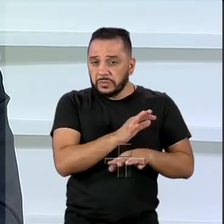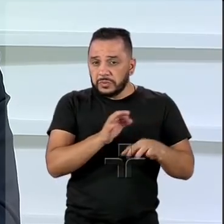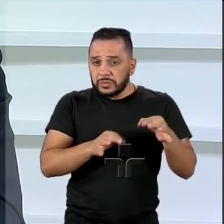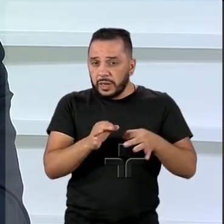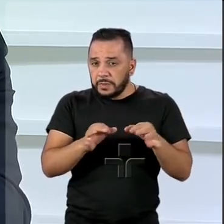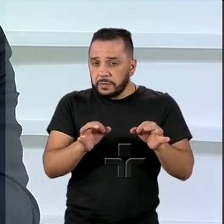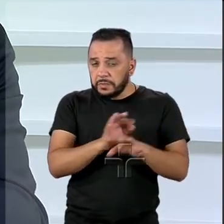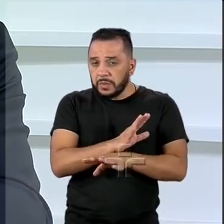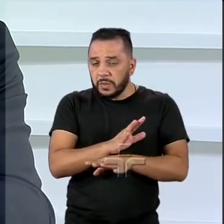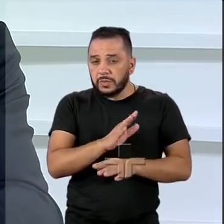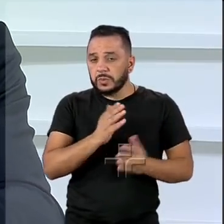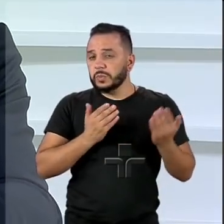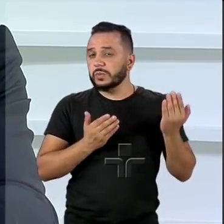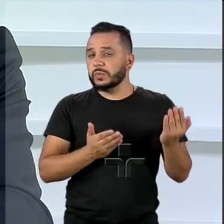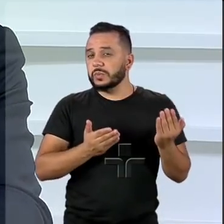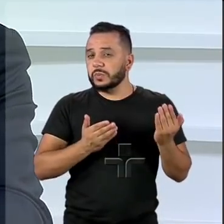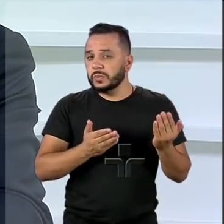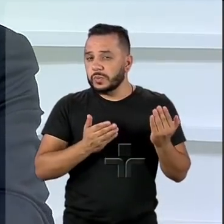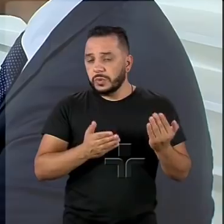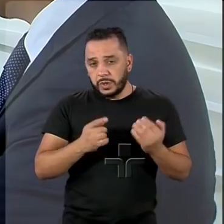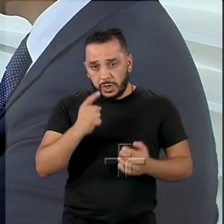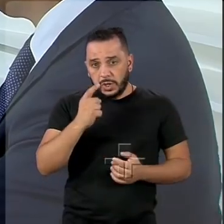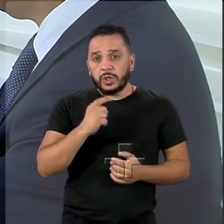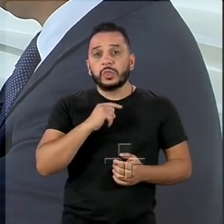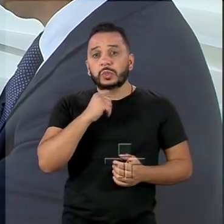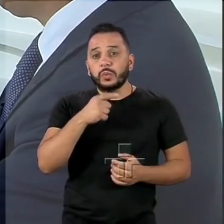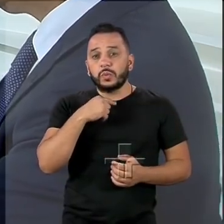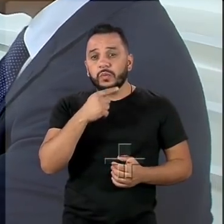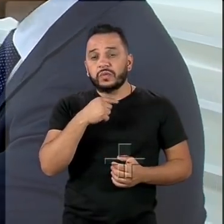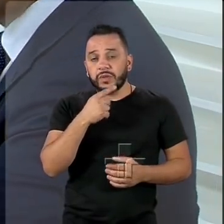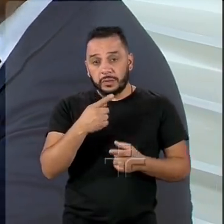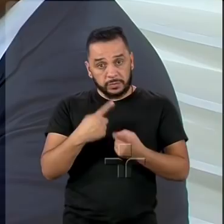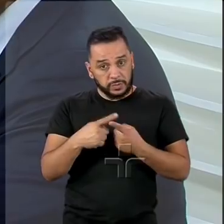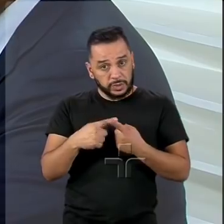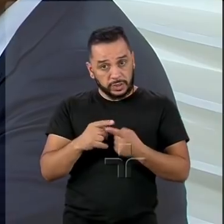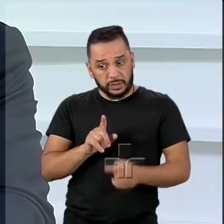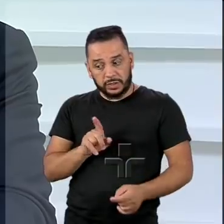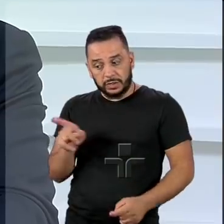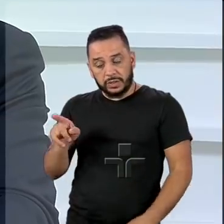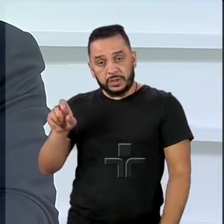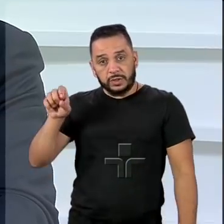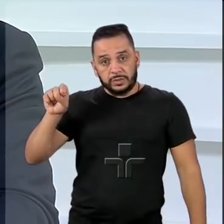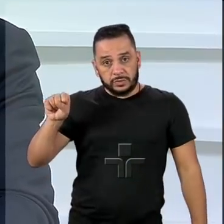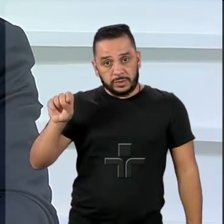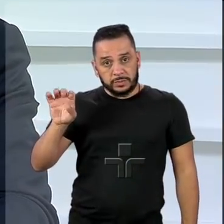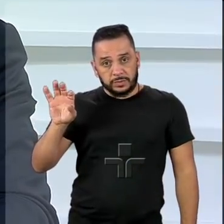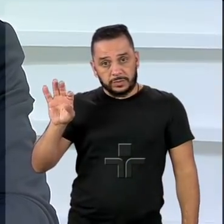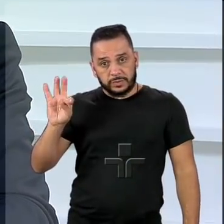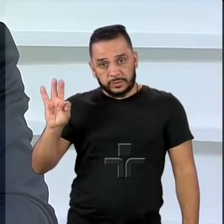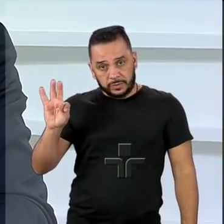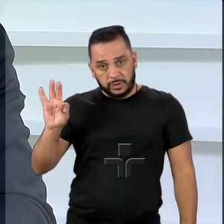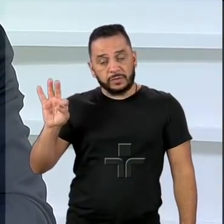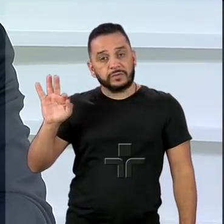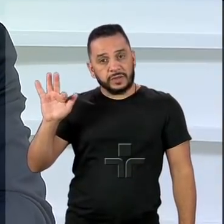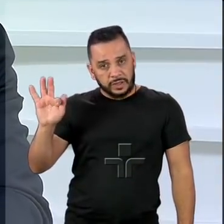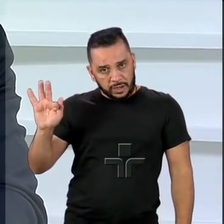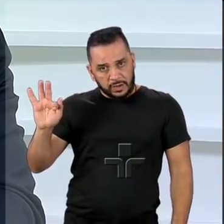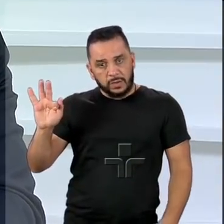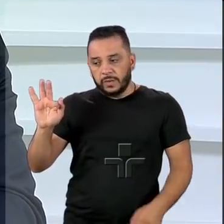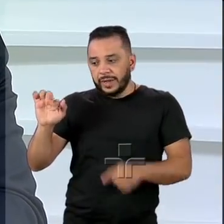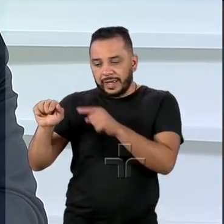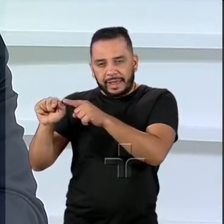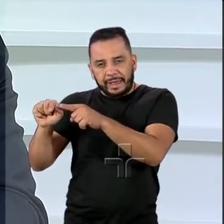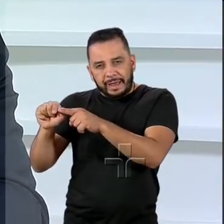e diferenças de consideração, porque no Supremo, toda e qualquer decisão judicial passa pelo filtro de constitucionalidade. Esse é